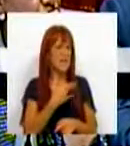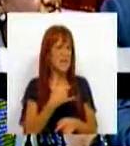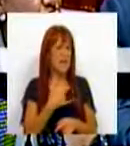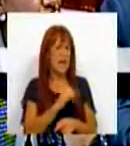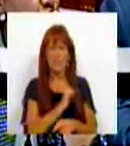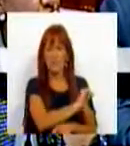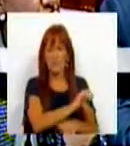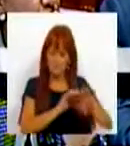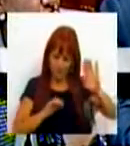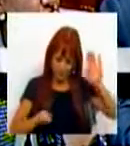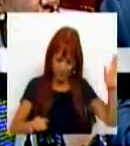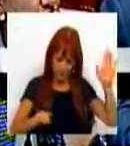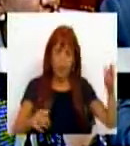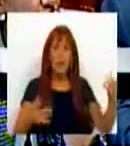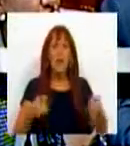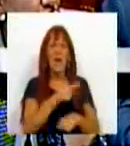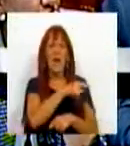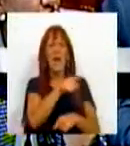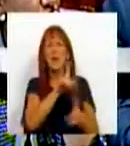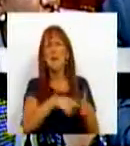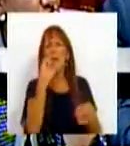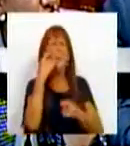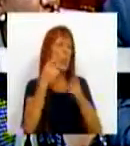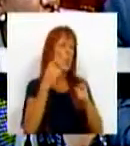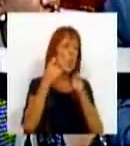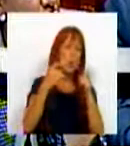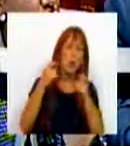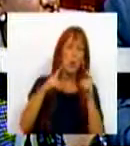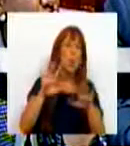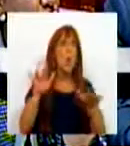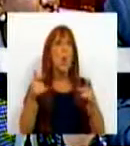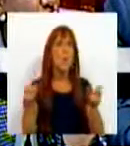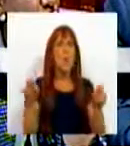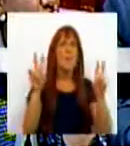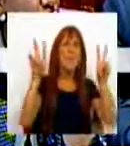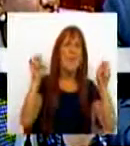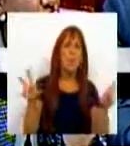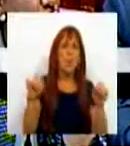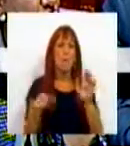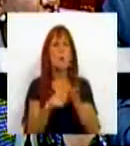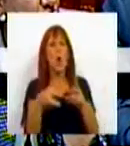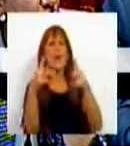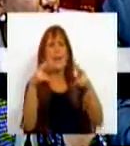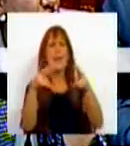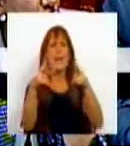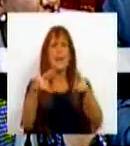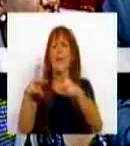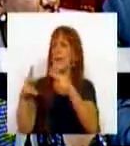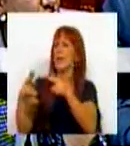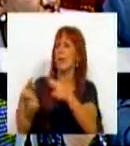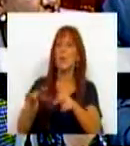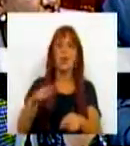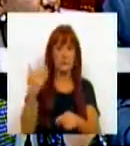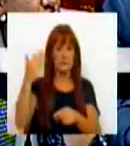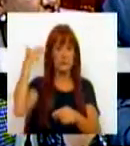CDS, é que eles andam sempre à procura de qual é o novo tema e o novo tópico para criticarem.